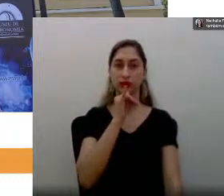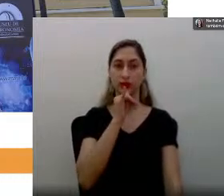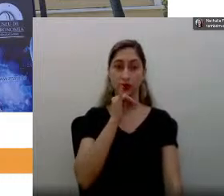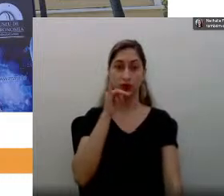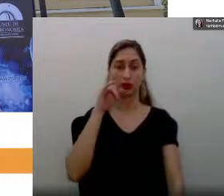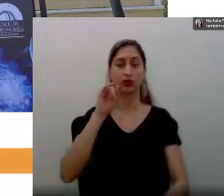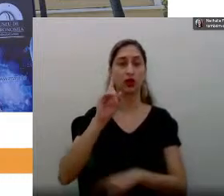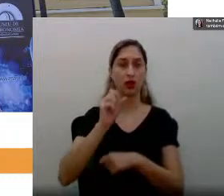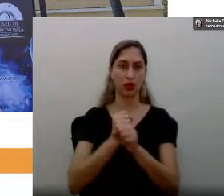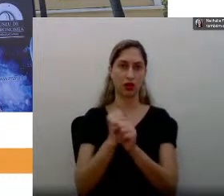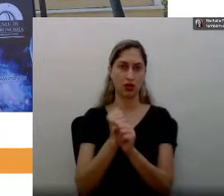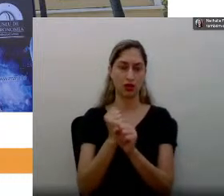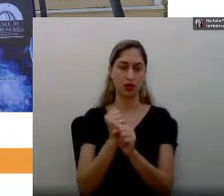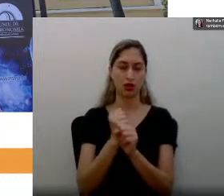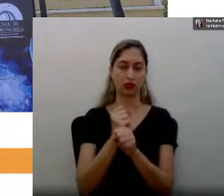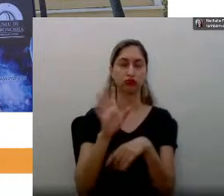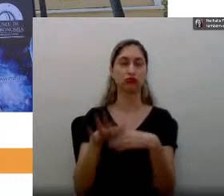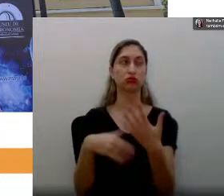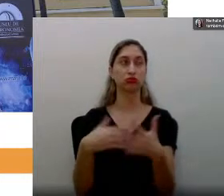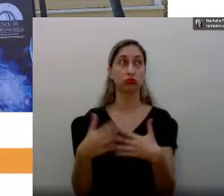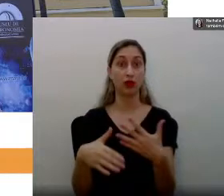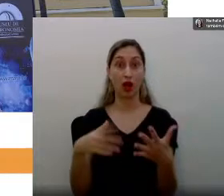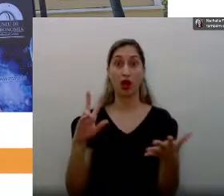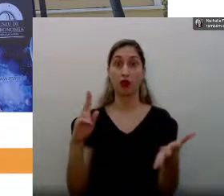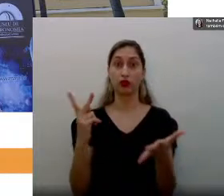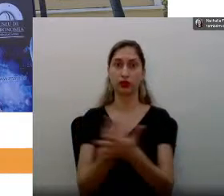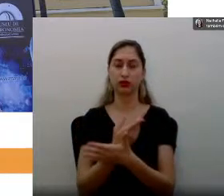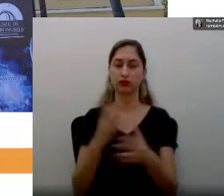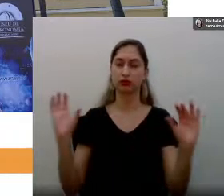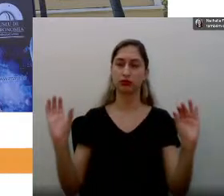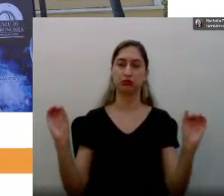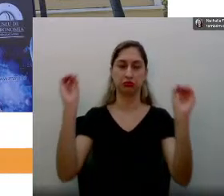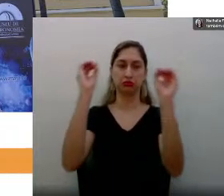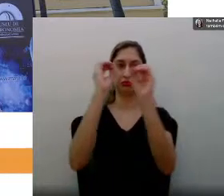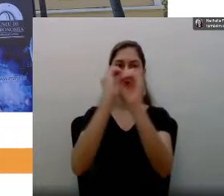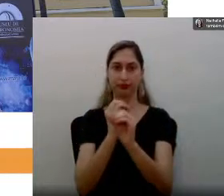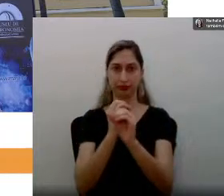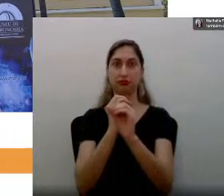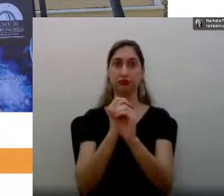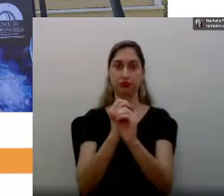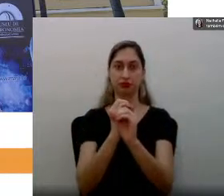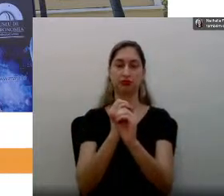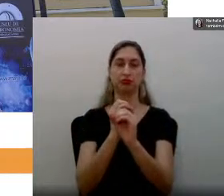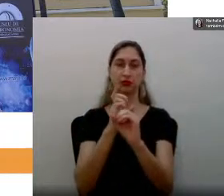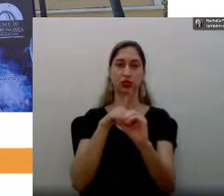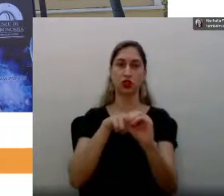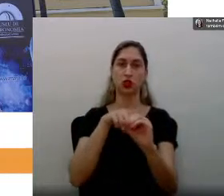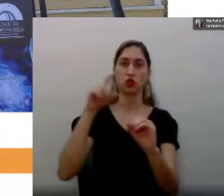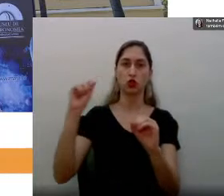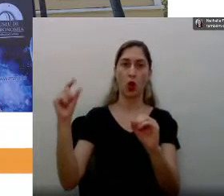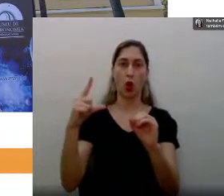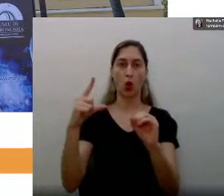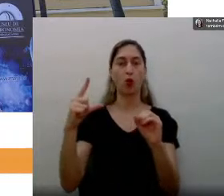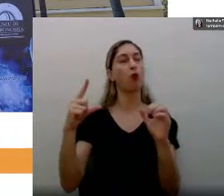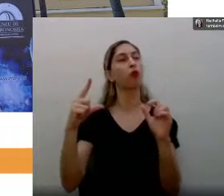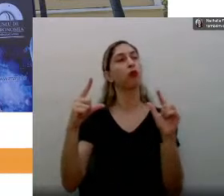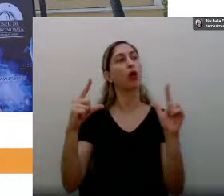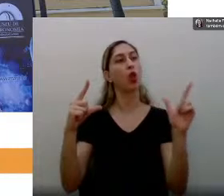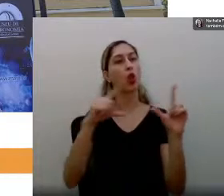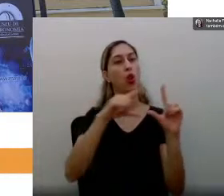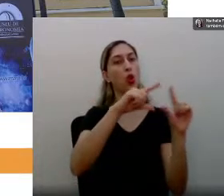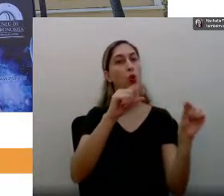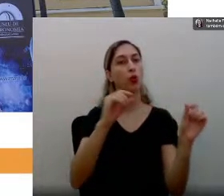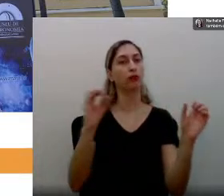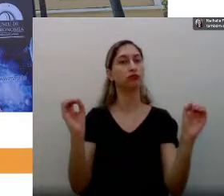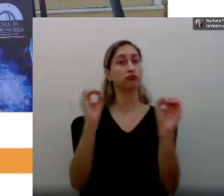Poucos Anos depois né e rolar um outro eclipse solar onde é que poderia ser a gente poder como eles chamavam na época do efeito a